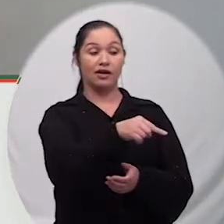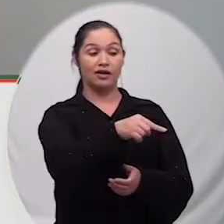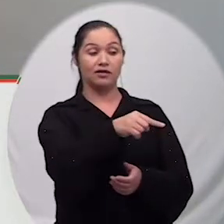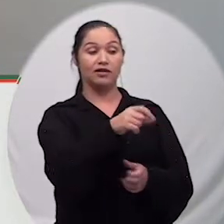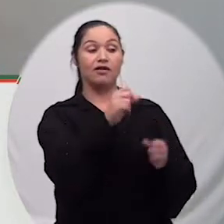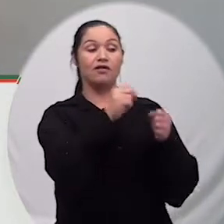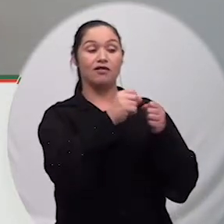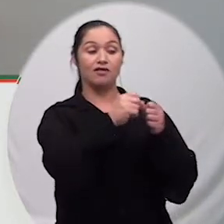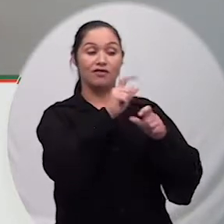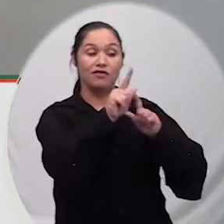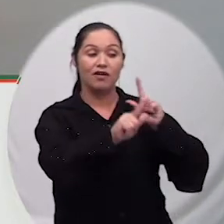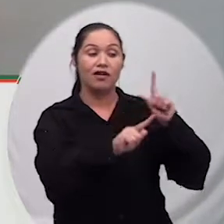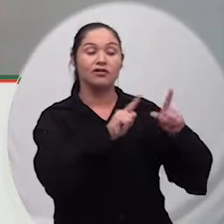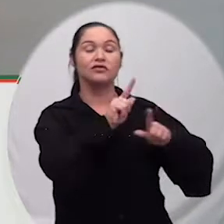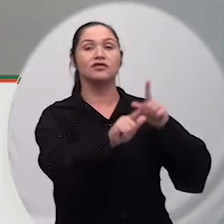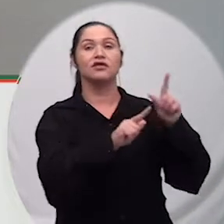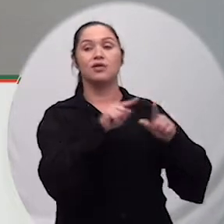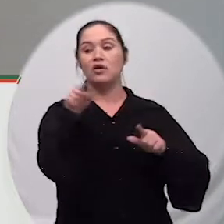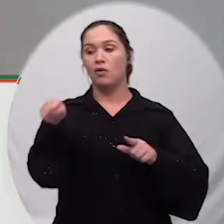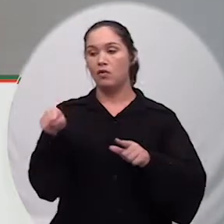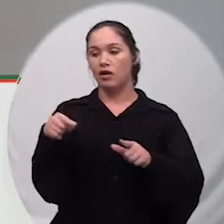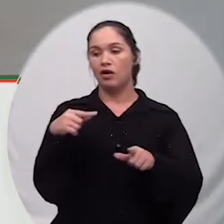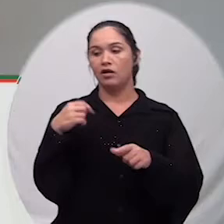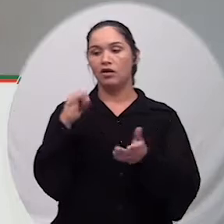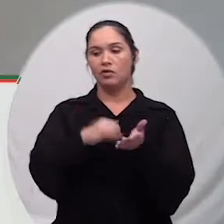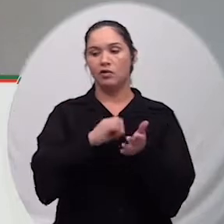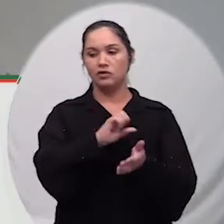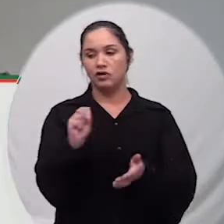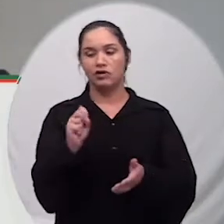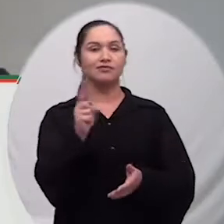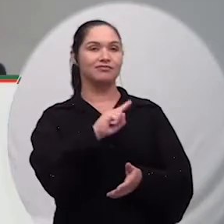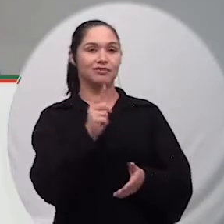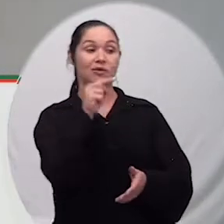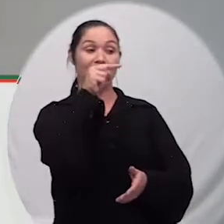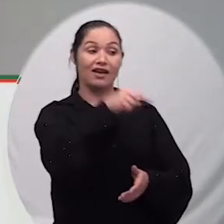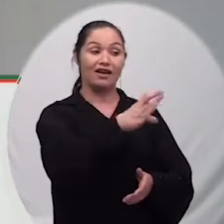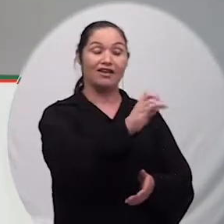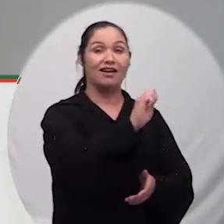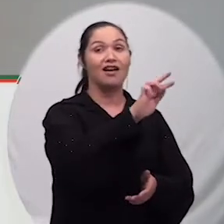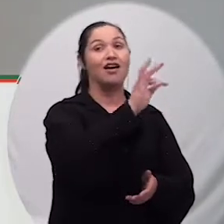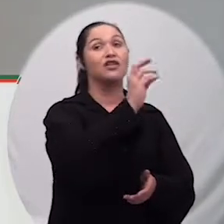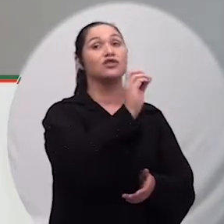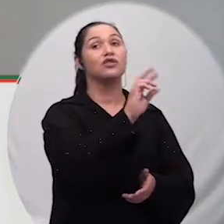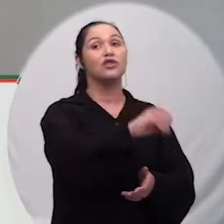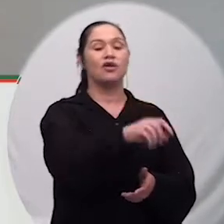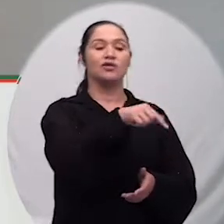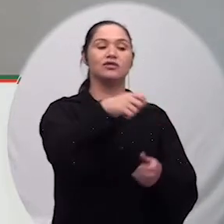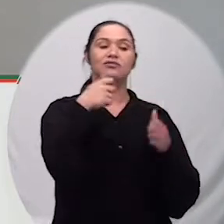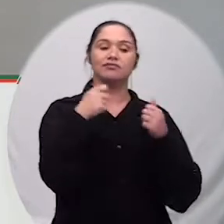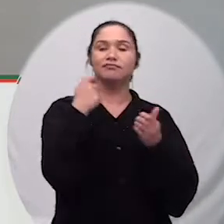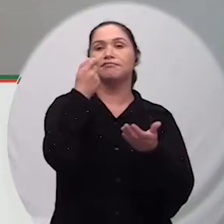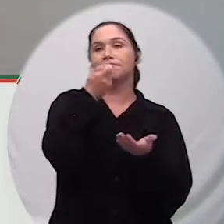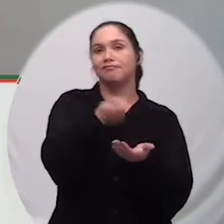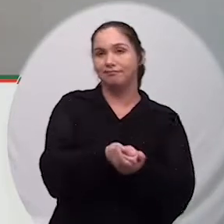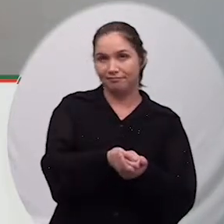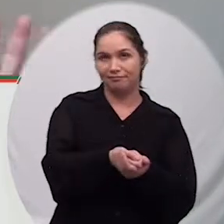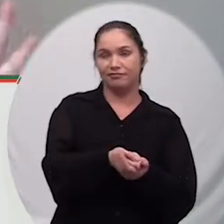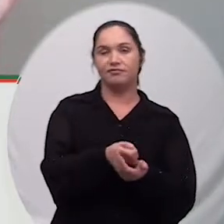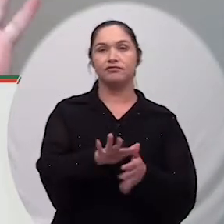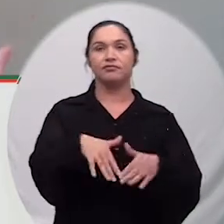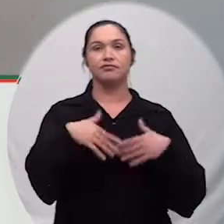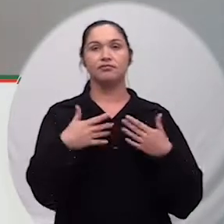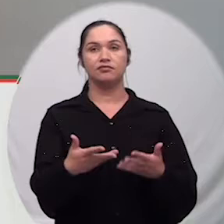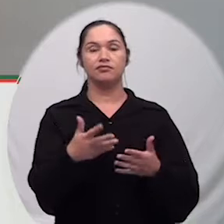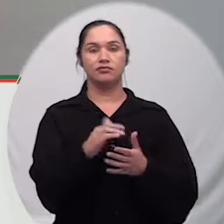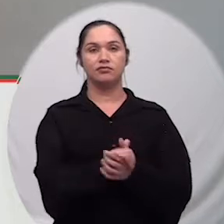nenhuma hipótese será o cobrado do tomador do serviço, que no caso é a pessoa, o requerente, está indo lá fazer o trabalho, né?